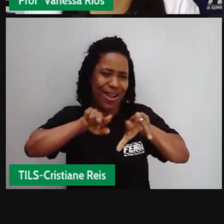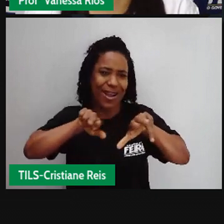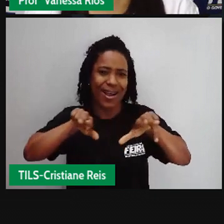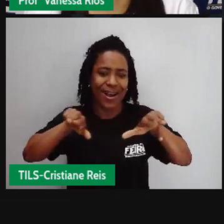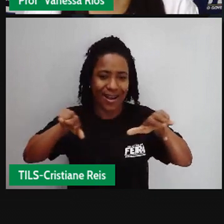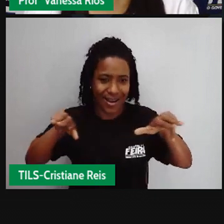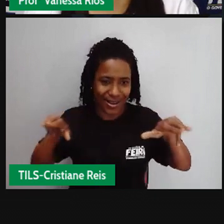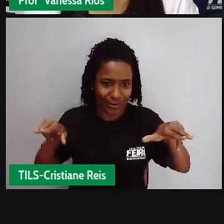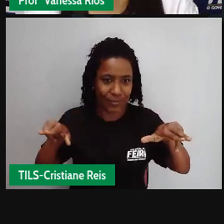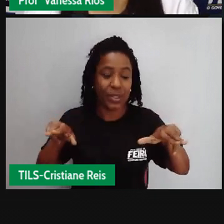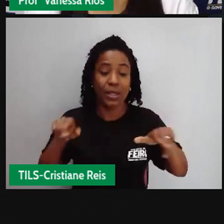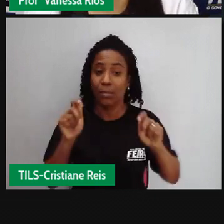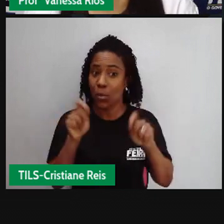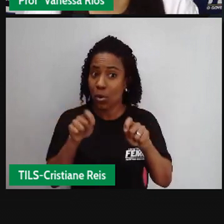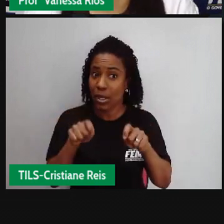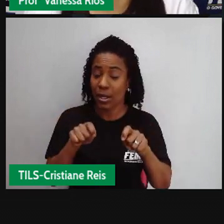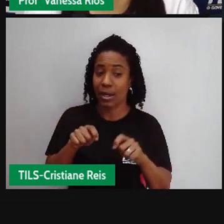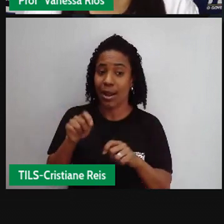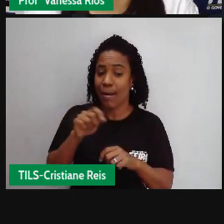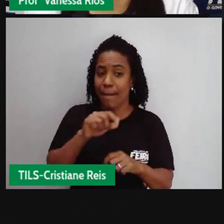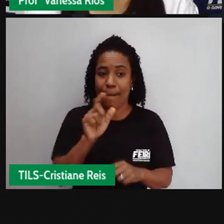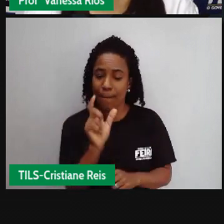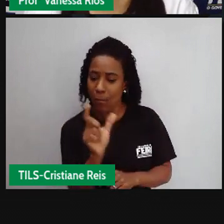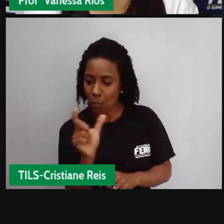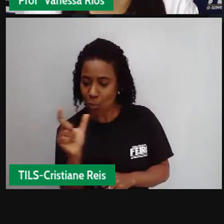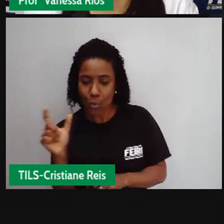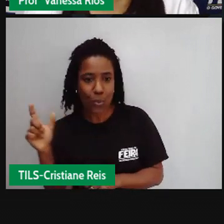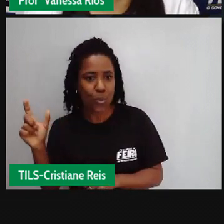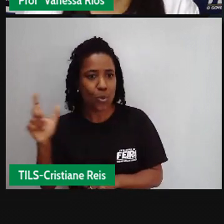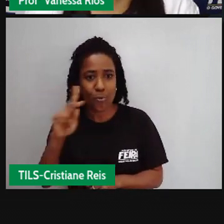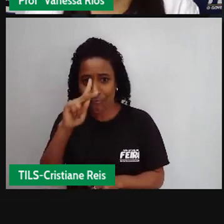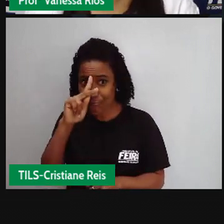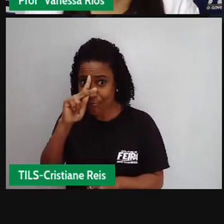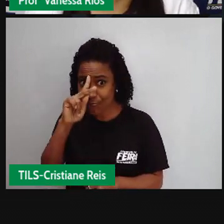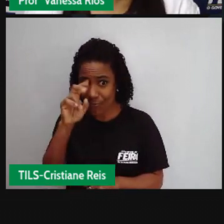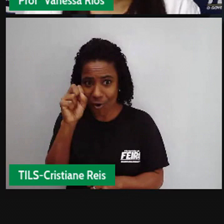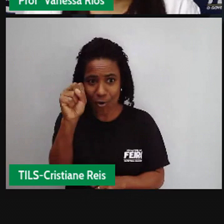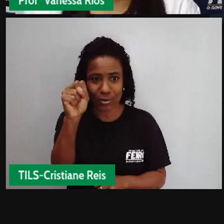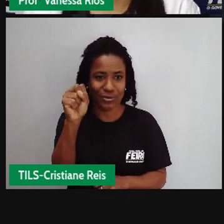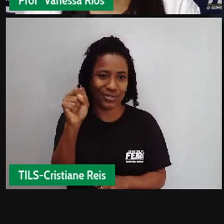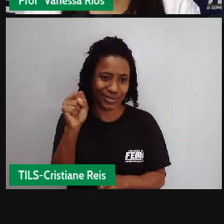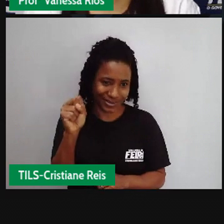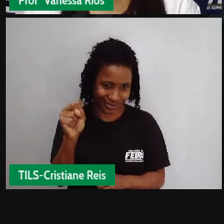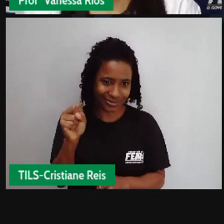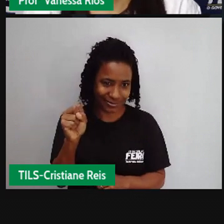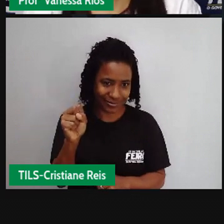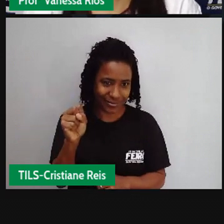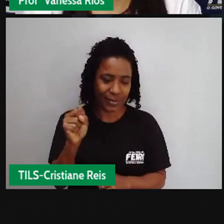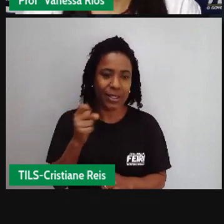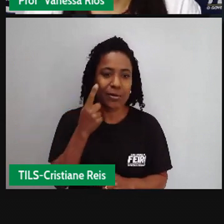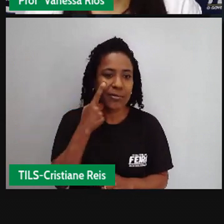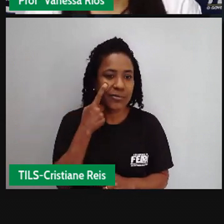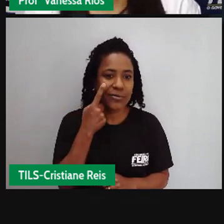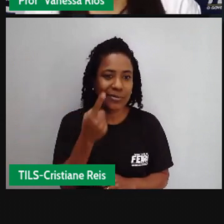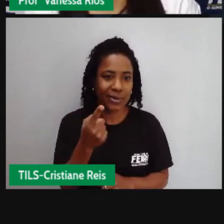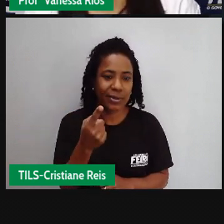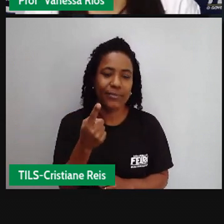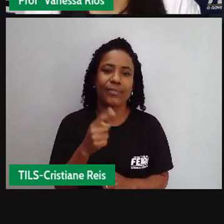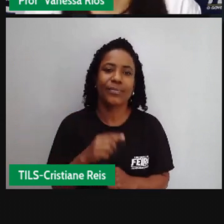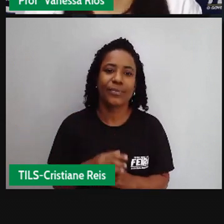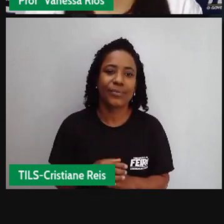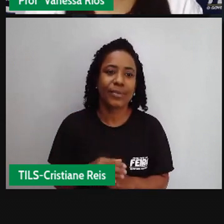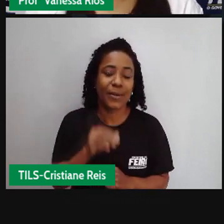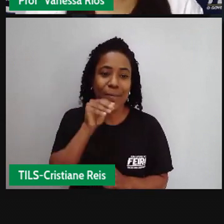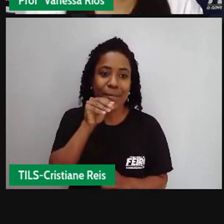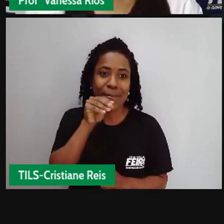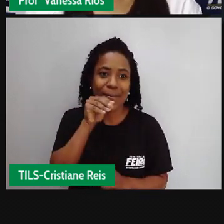elas mudam totalmente o som de uma mesma letra dentro de uma só palavra. Aí a Pro revisa um pouquinho aí o que é